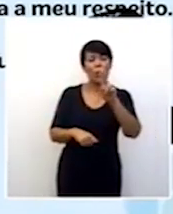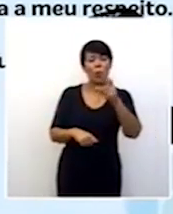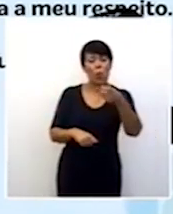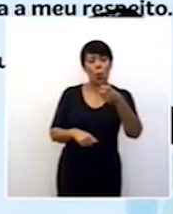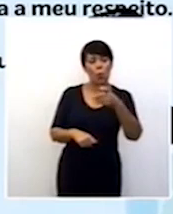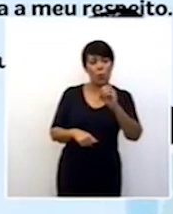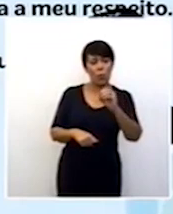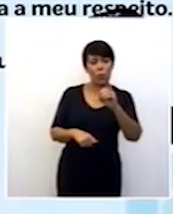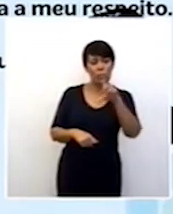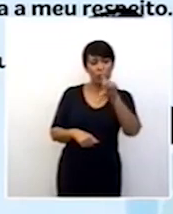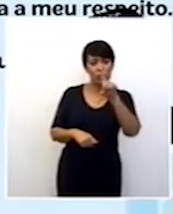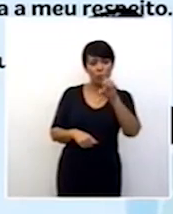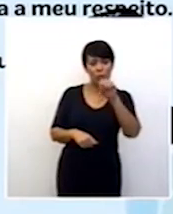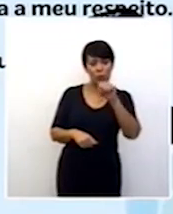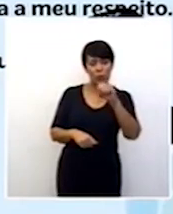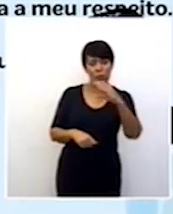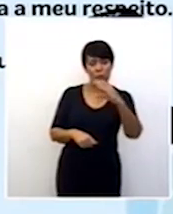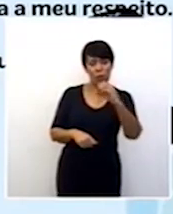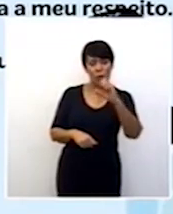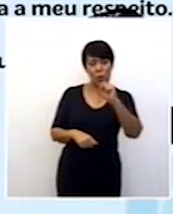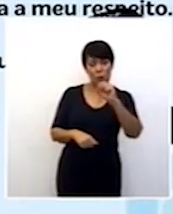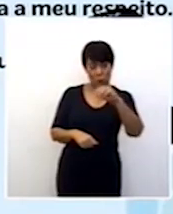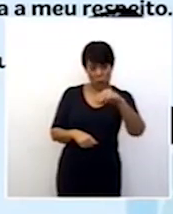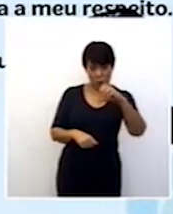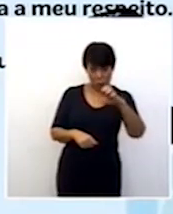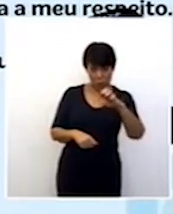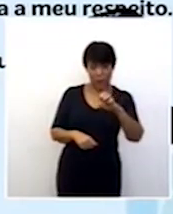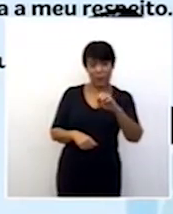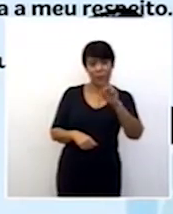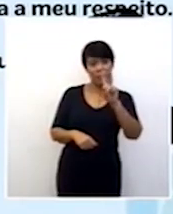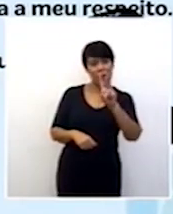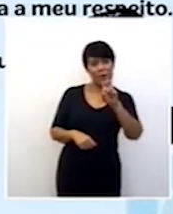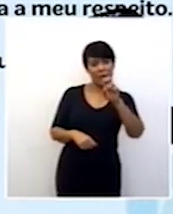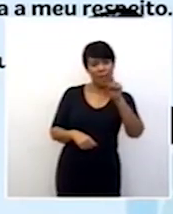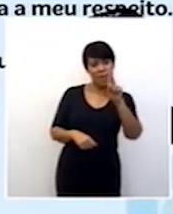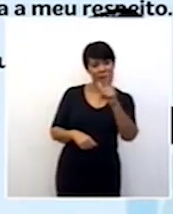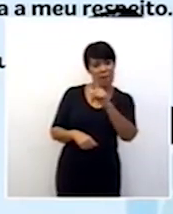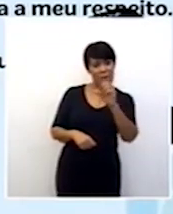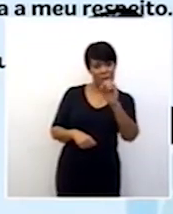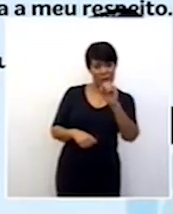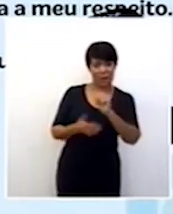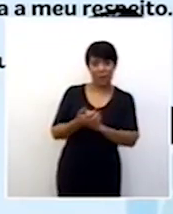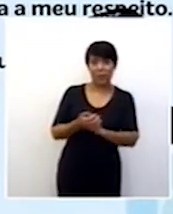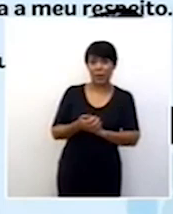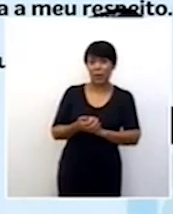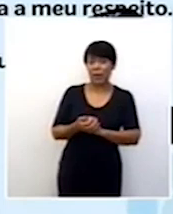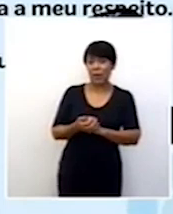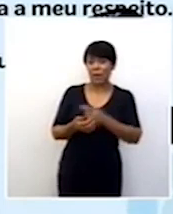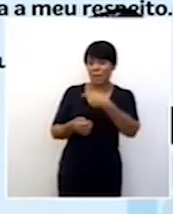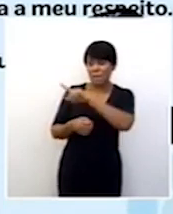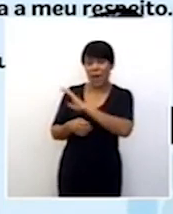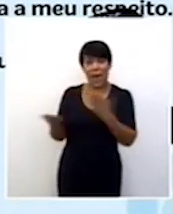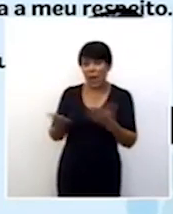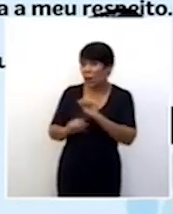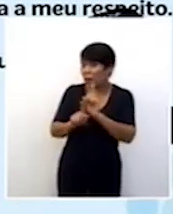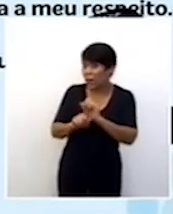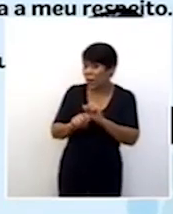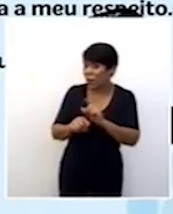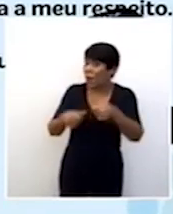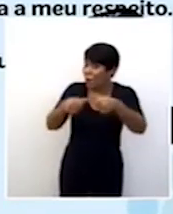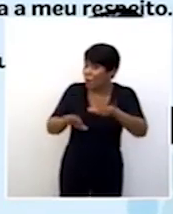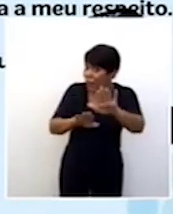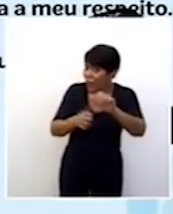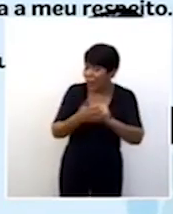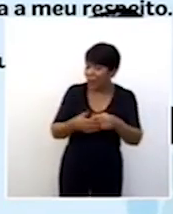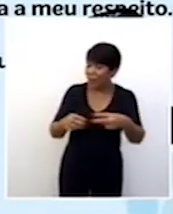Velho. Ele é o bruxo perfeito. do Cosme Velho. É verdade. Mas joga no Google como? Não fica na aula, por favor. Não, mas volta pro chat, por